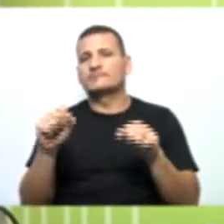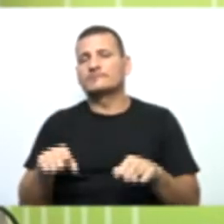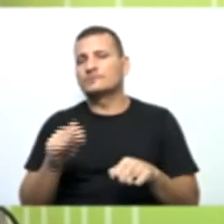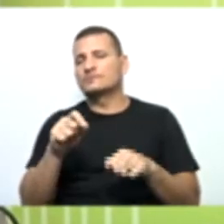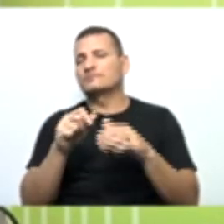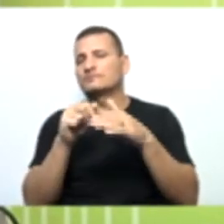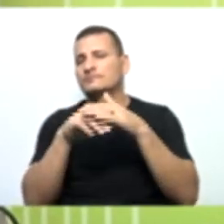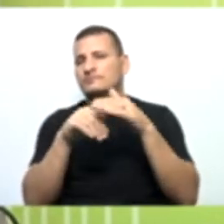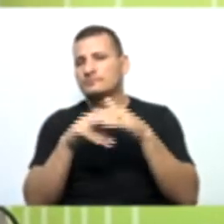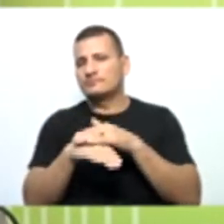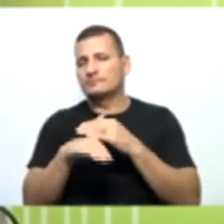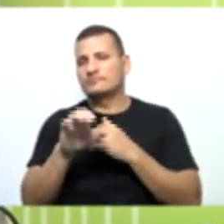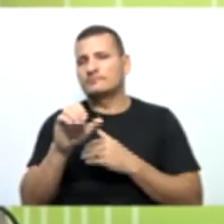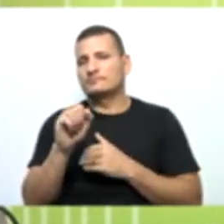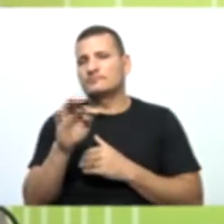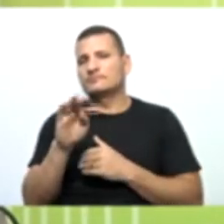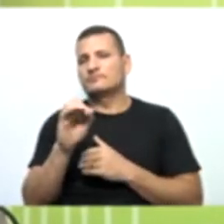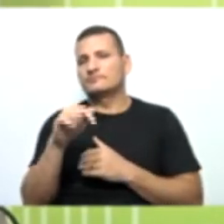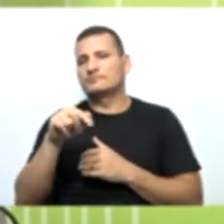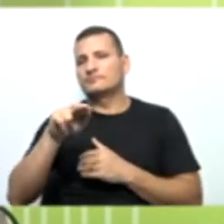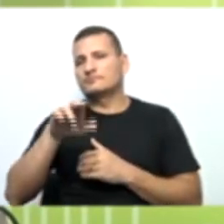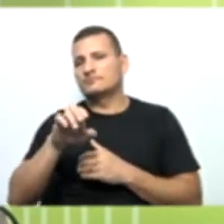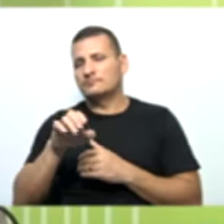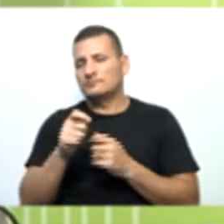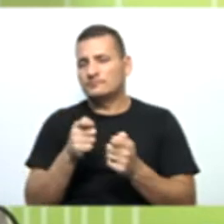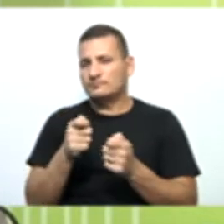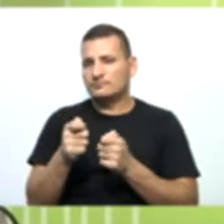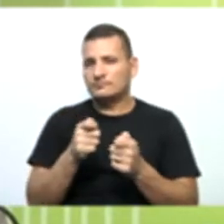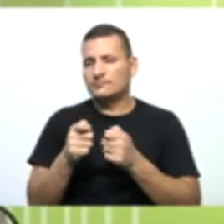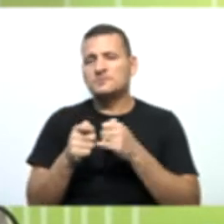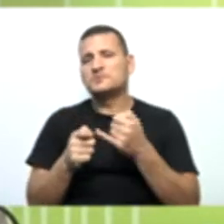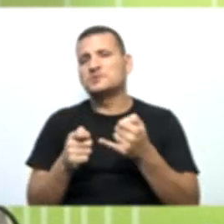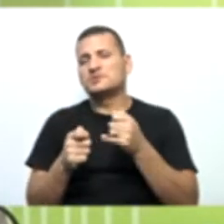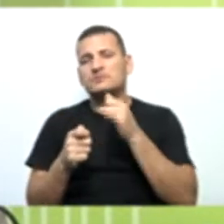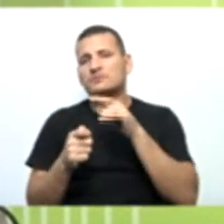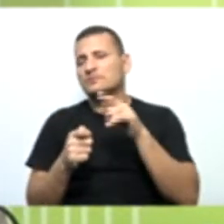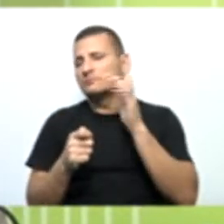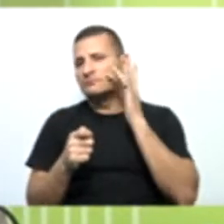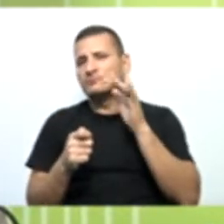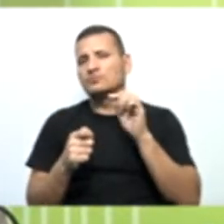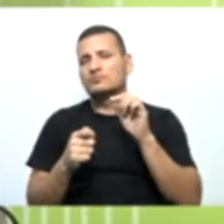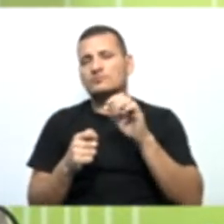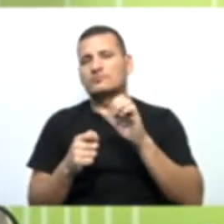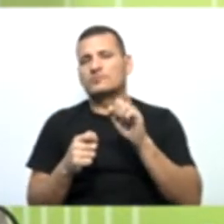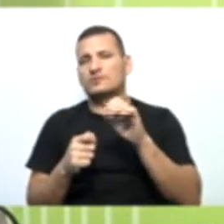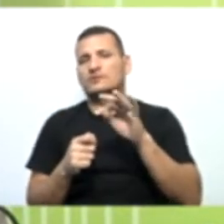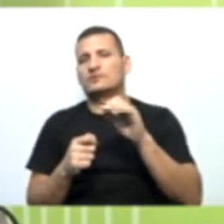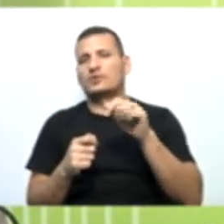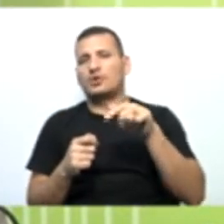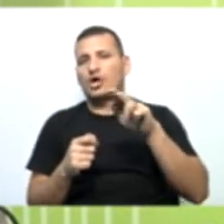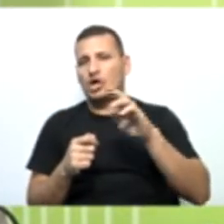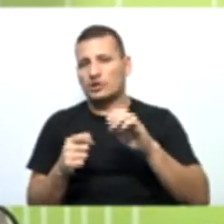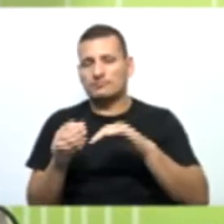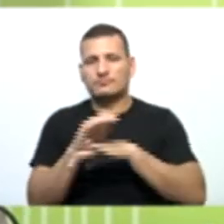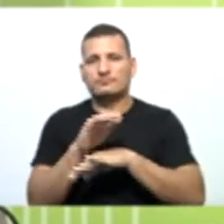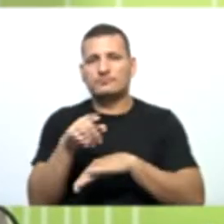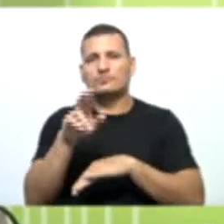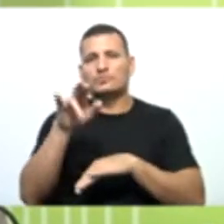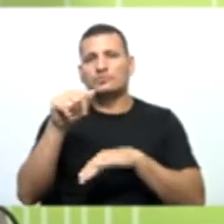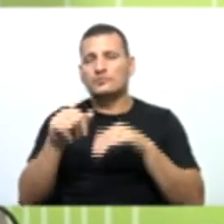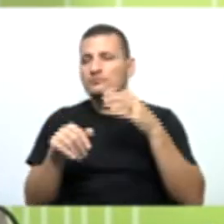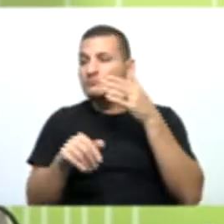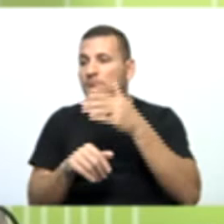estoque, sendo que você não sabe o que é um estoque, como que funciona um estoque, né? Você nunca visitou uma empresa, como